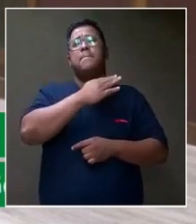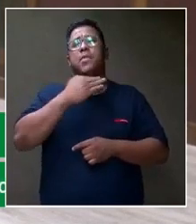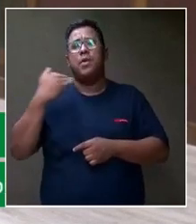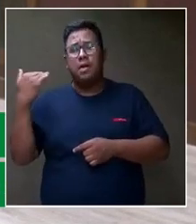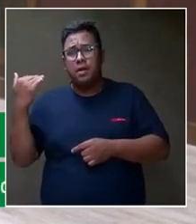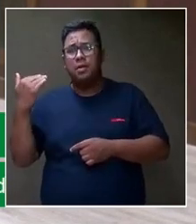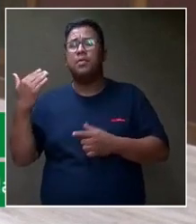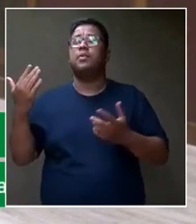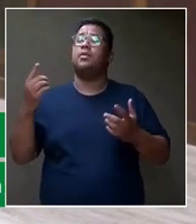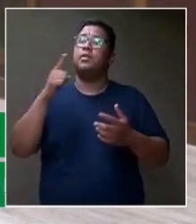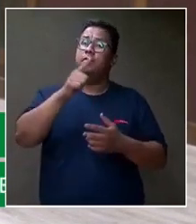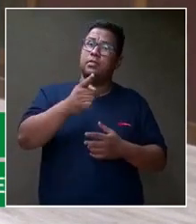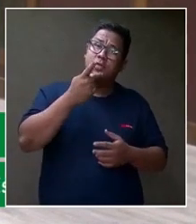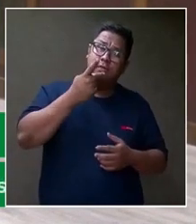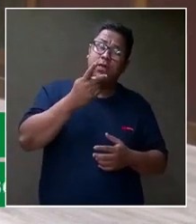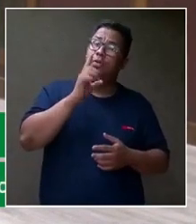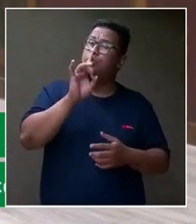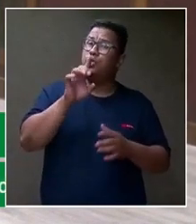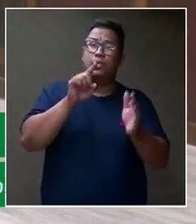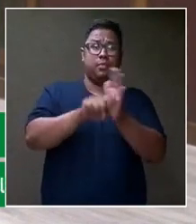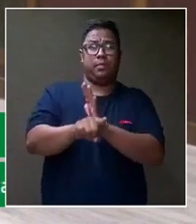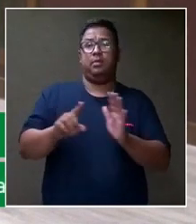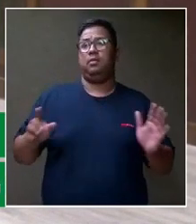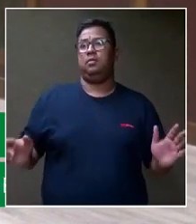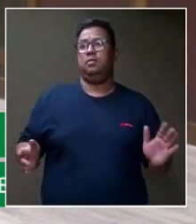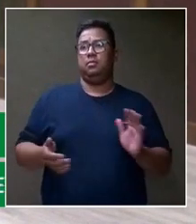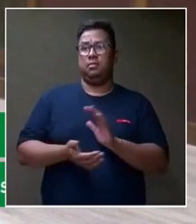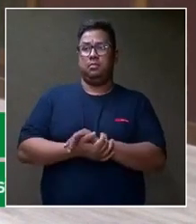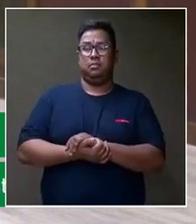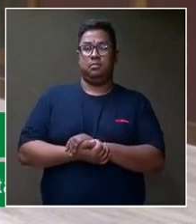que... Foi o que você disse, é isso que eu estou perguntando.